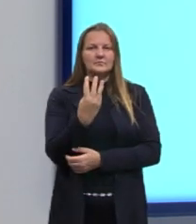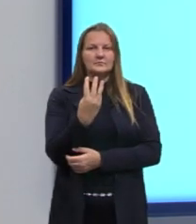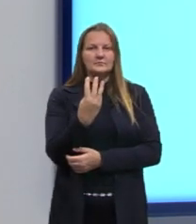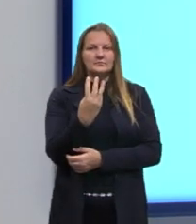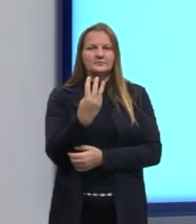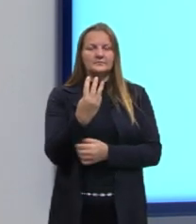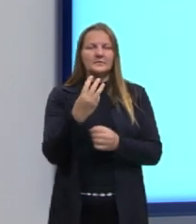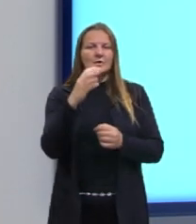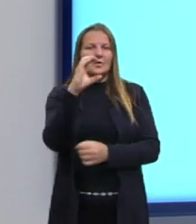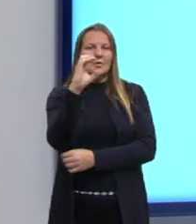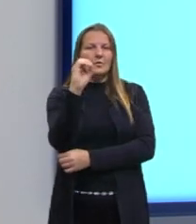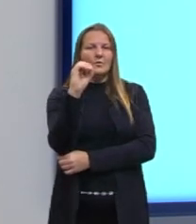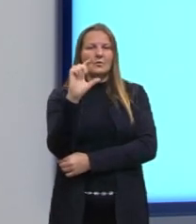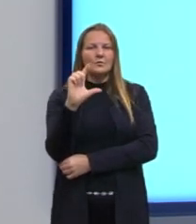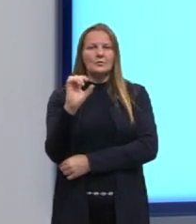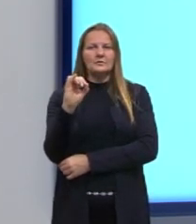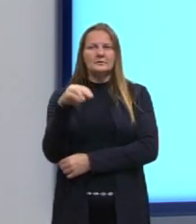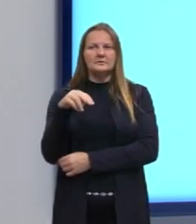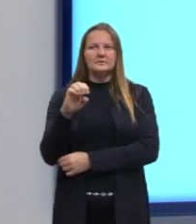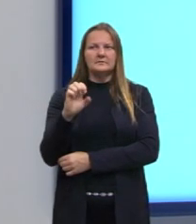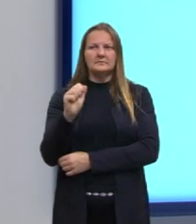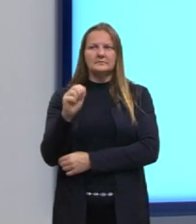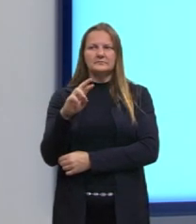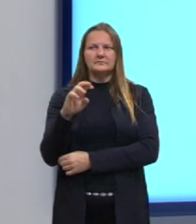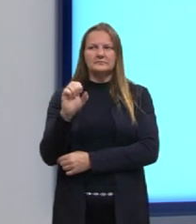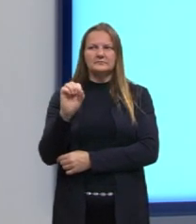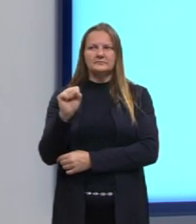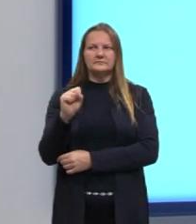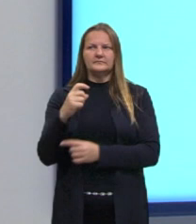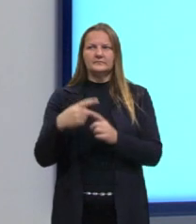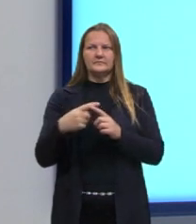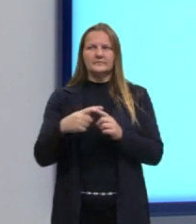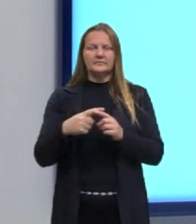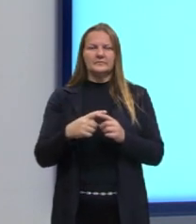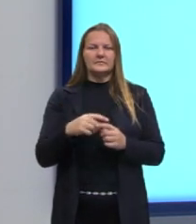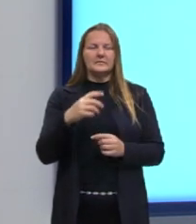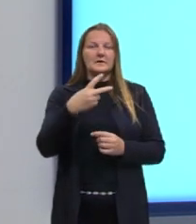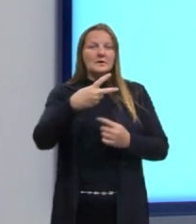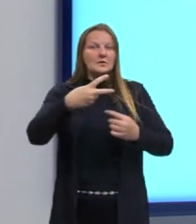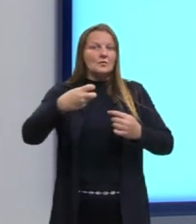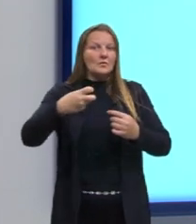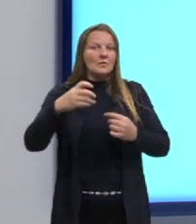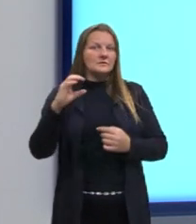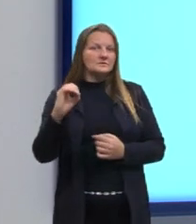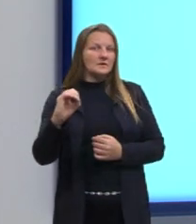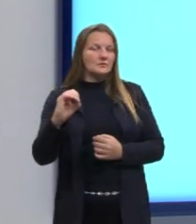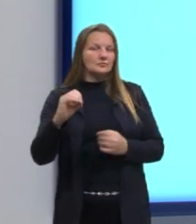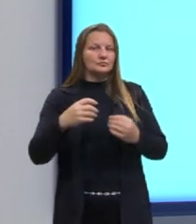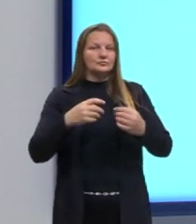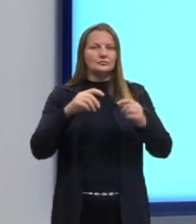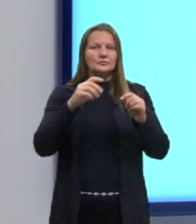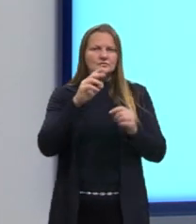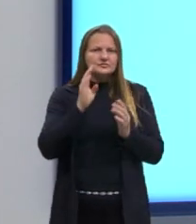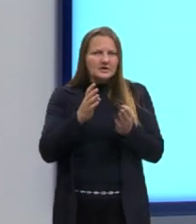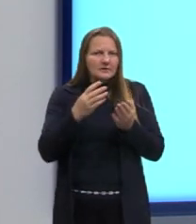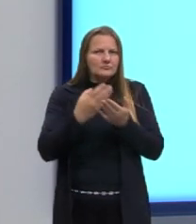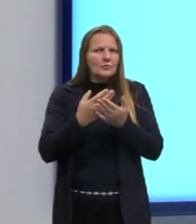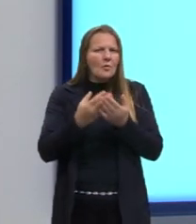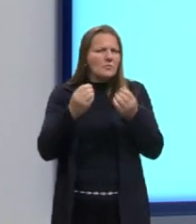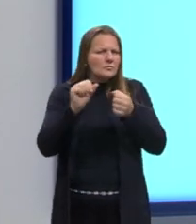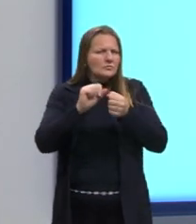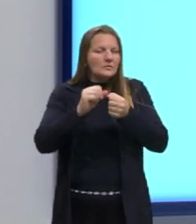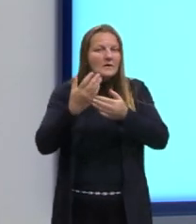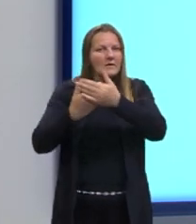colineares se o determinante é igual a zero então nós vimos nessa questão de